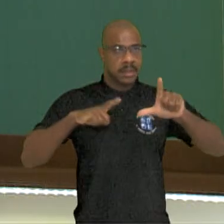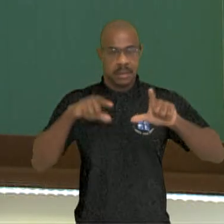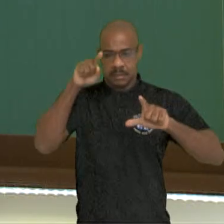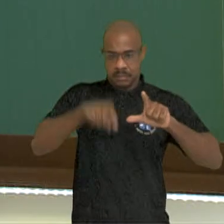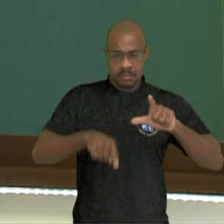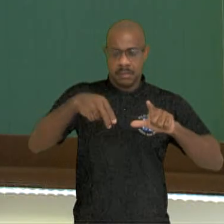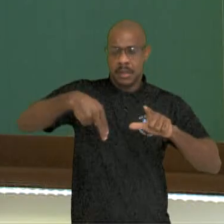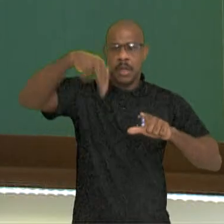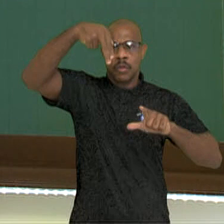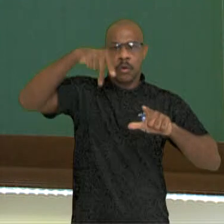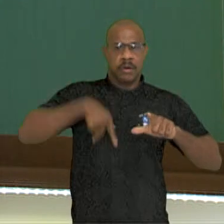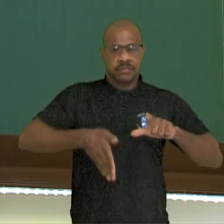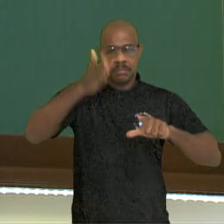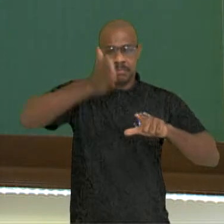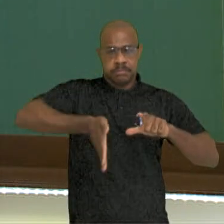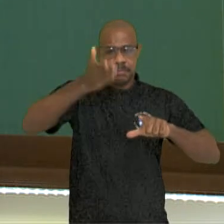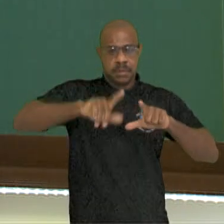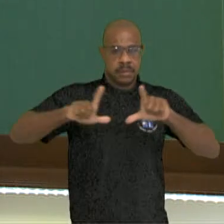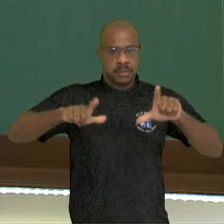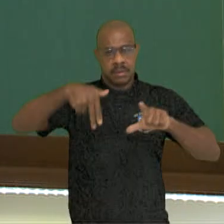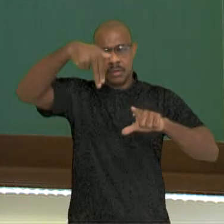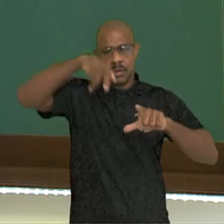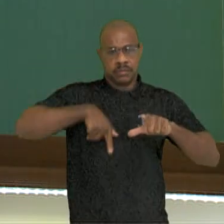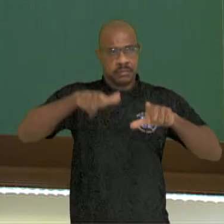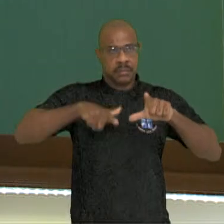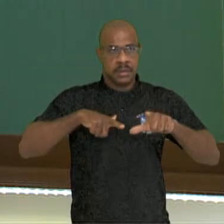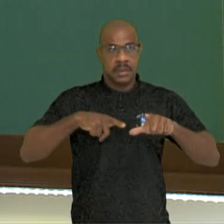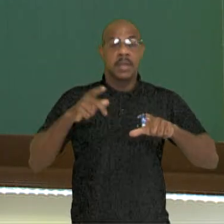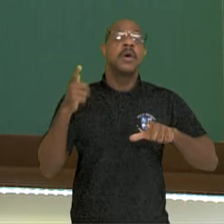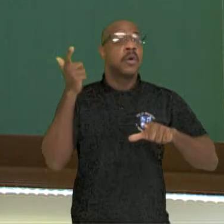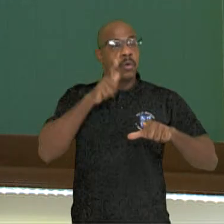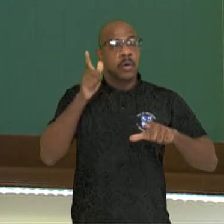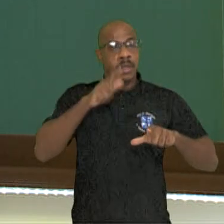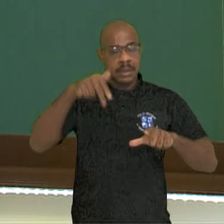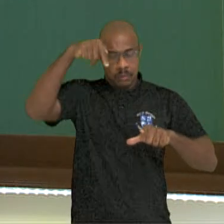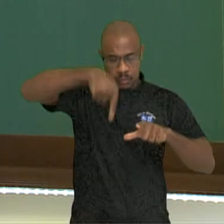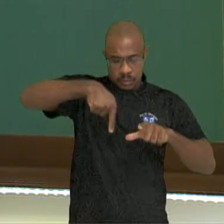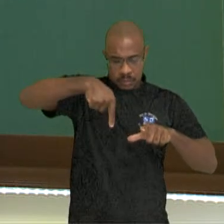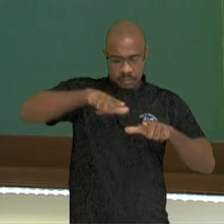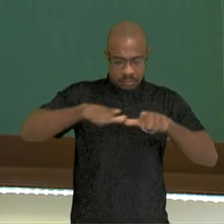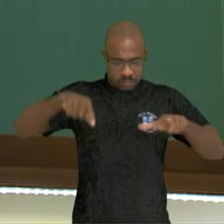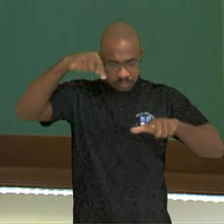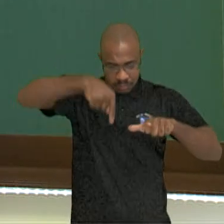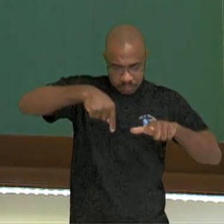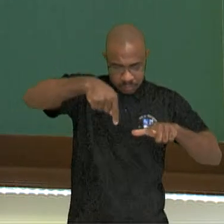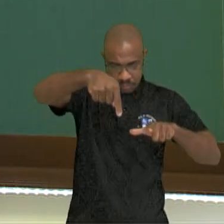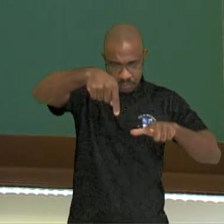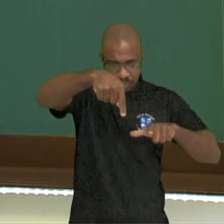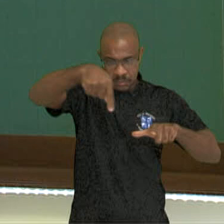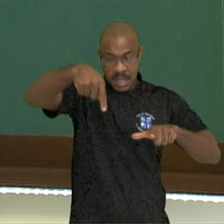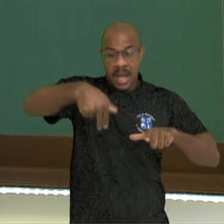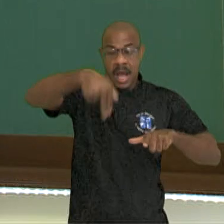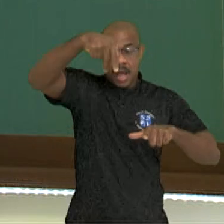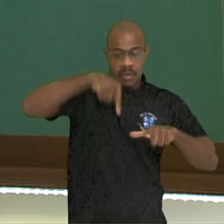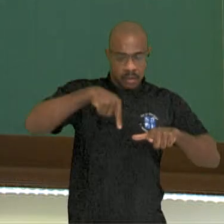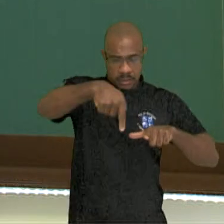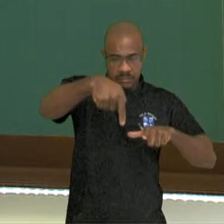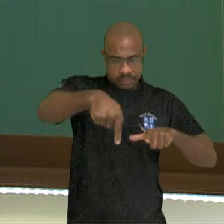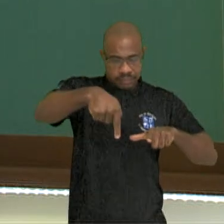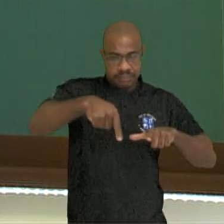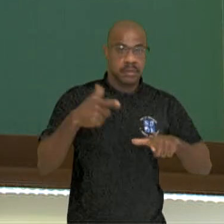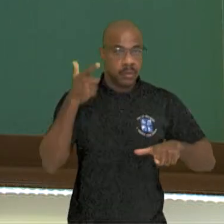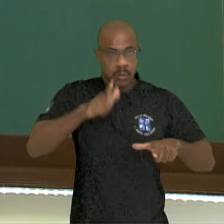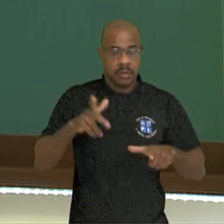o norte está nessa direção. E a partir disso eu consigo direcionar o norte do mapa que eu tenho com o norte da minha